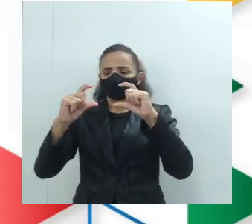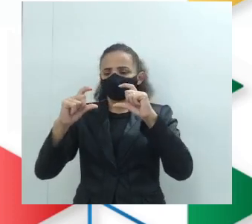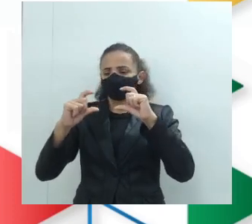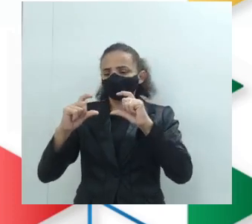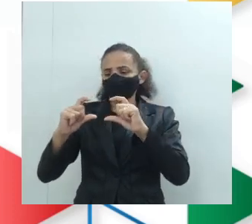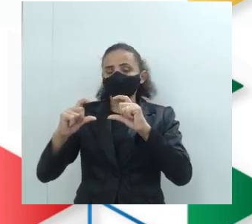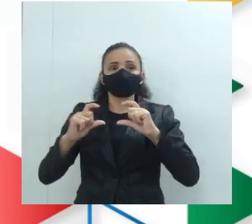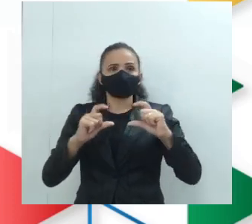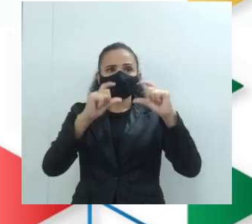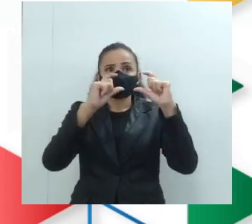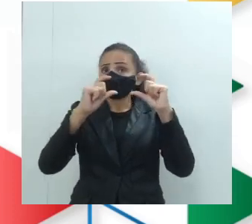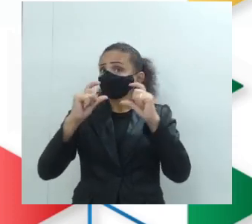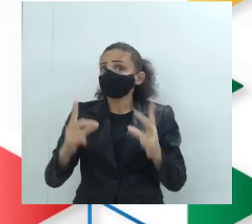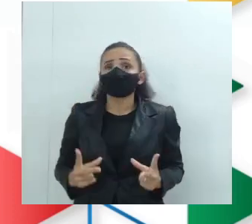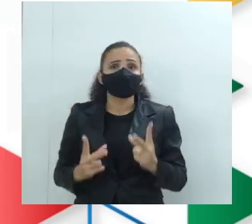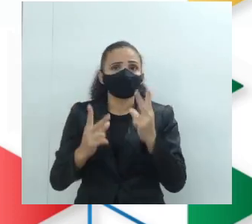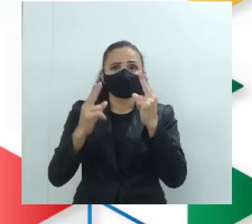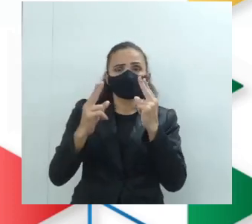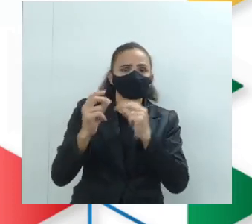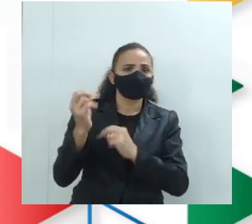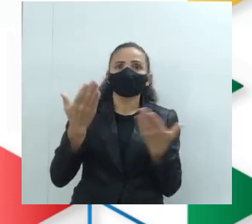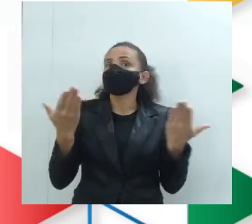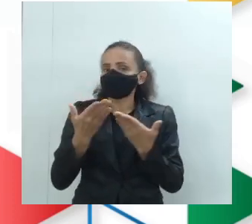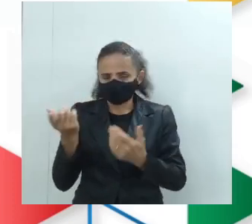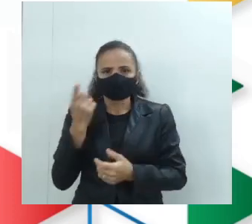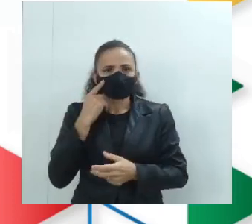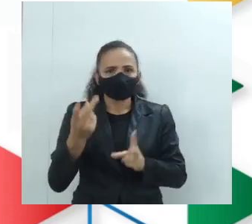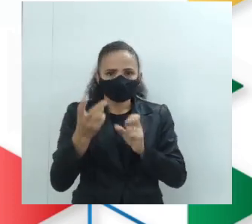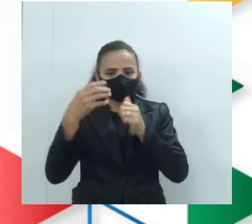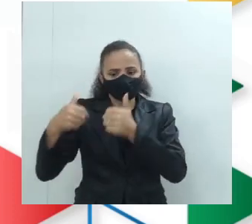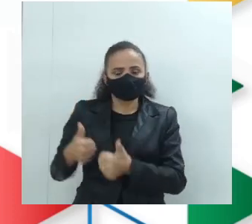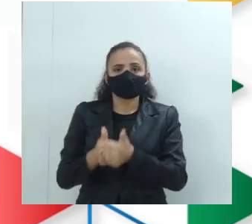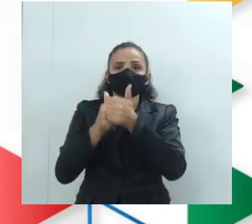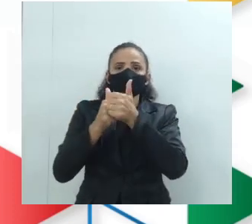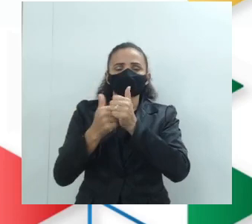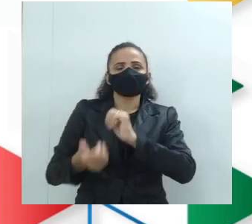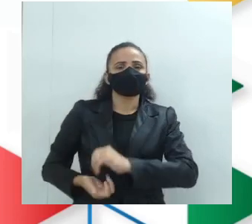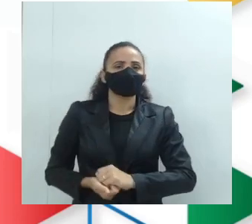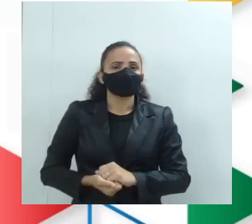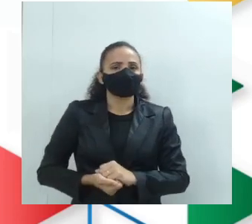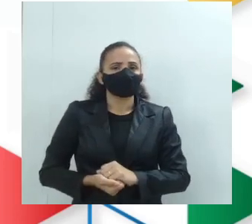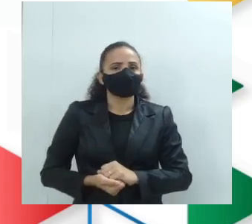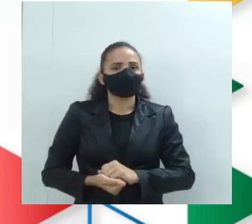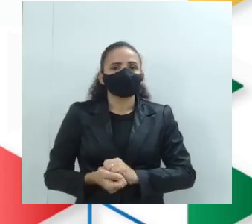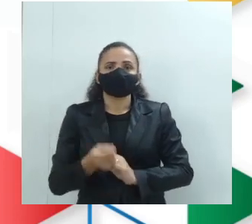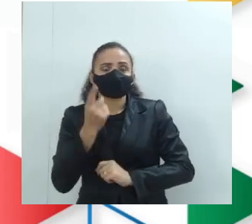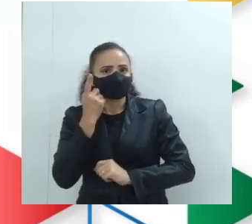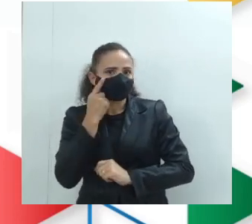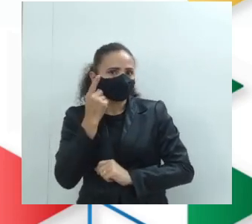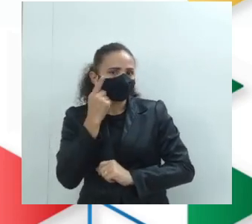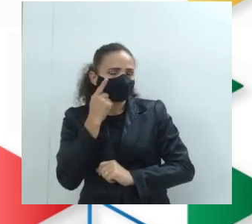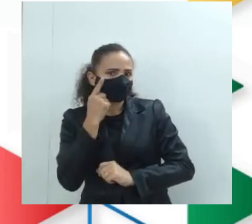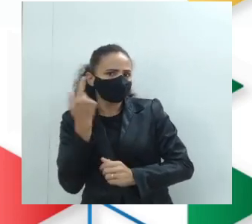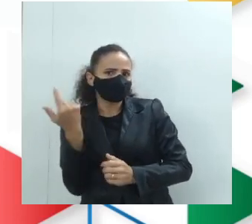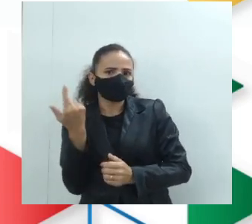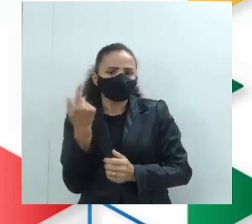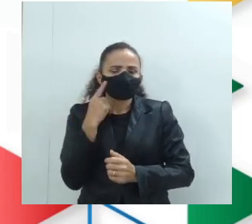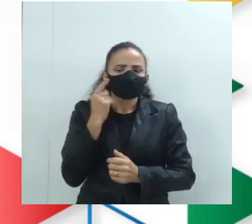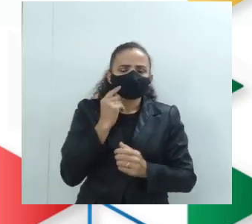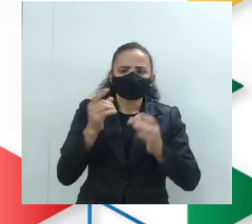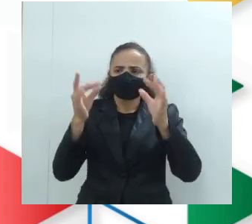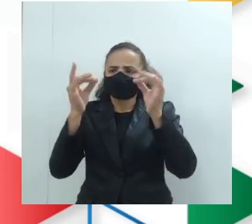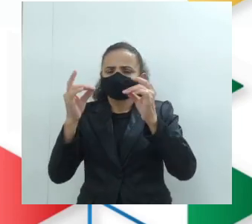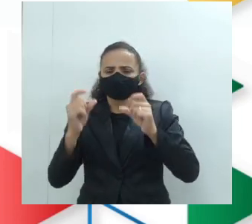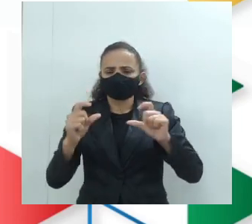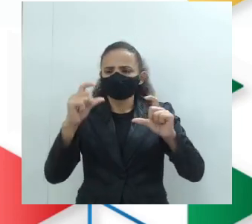ela tem a mesma forma e o mesmo tamanho agora. Segue comigo, ó. Para a gente analisar, conta os